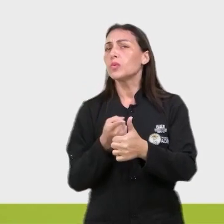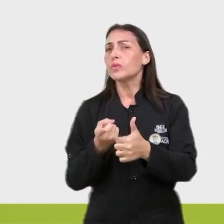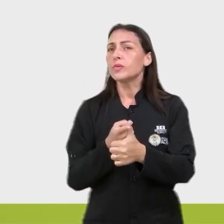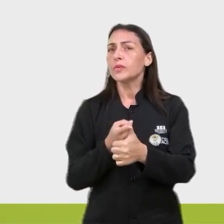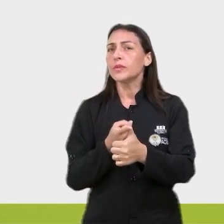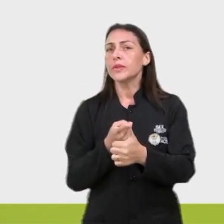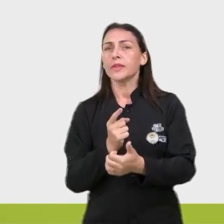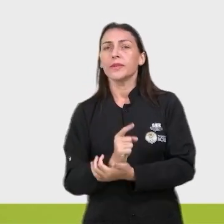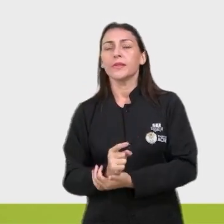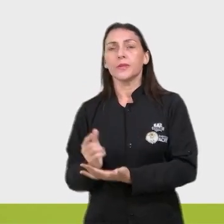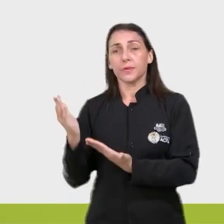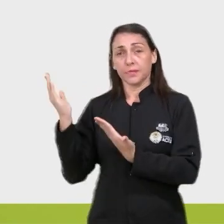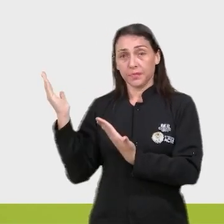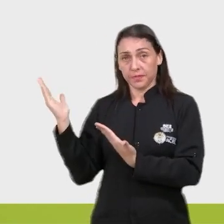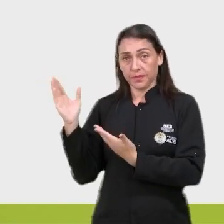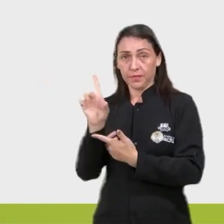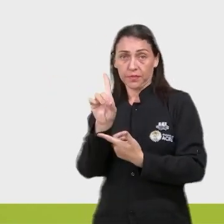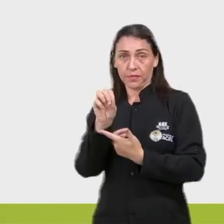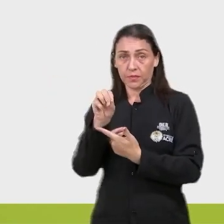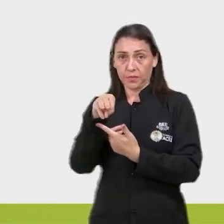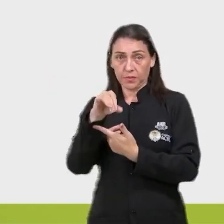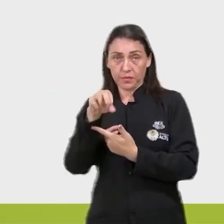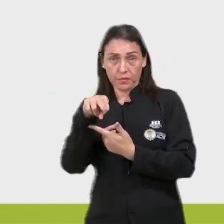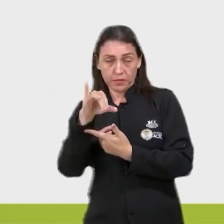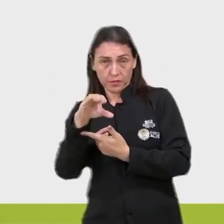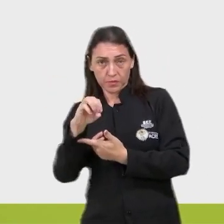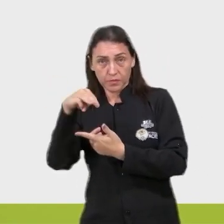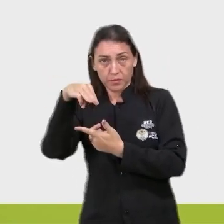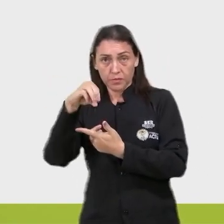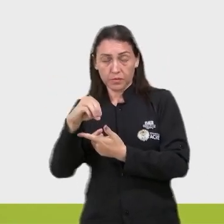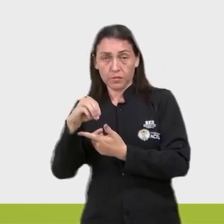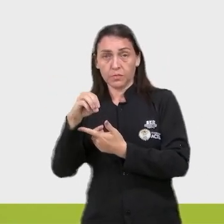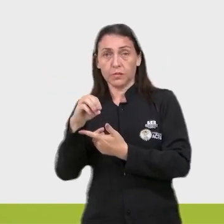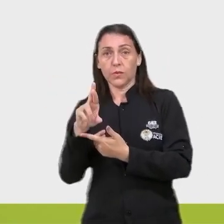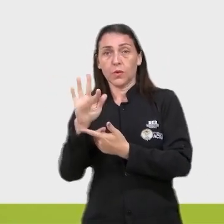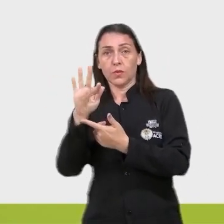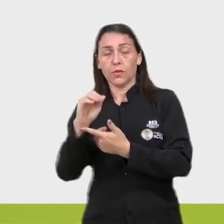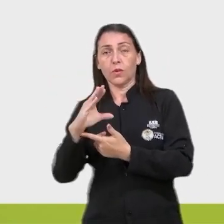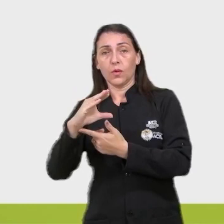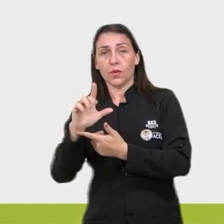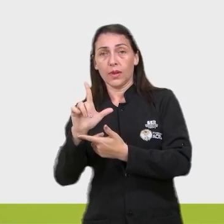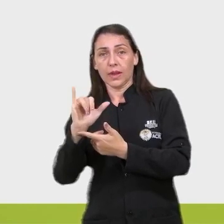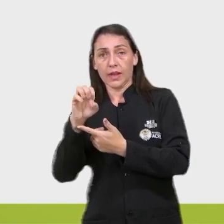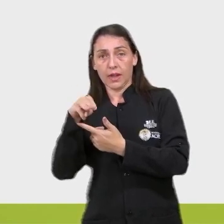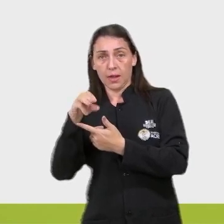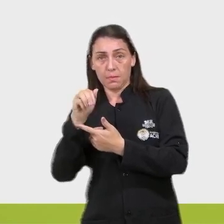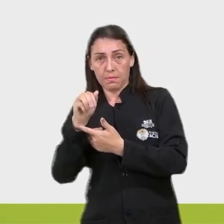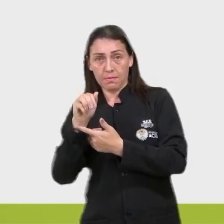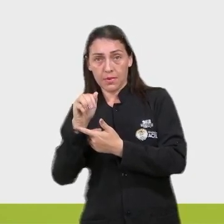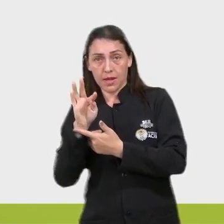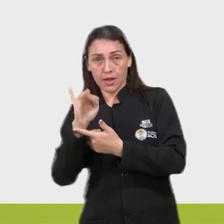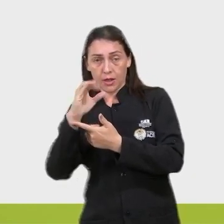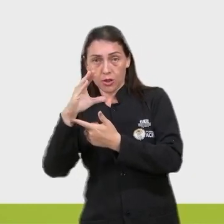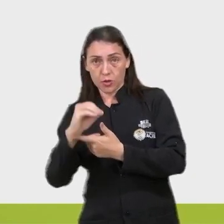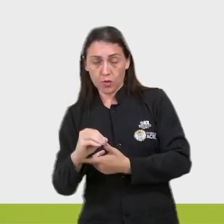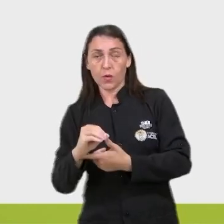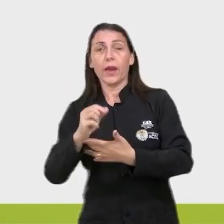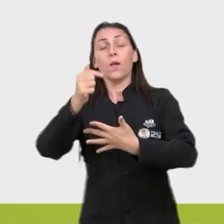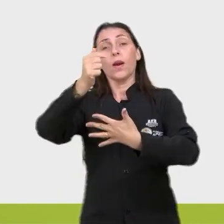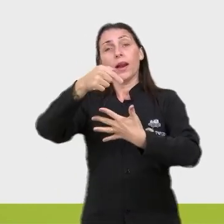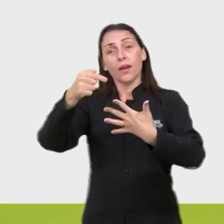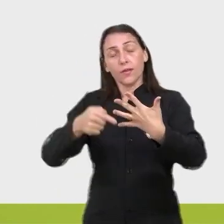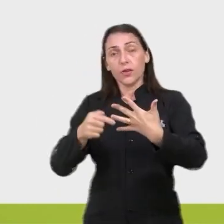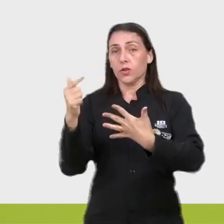Primeiramente, o que é domínio morfoclimático? Então, domínio morfoclimático é uma